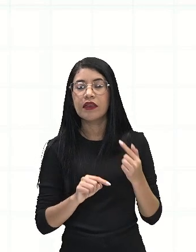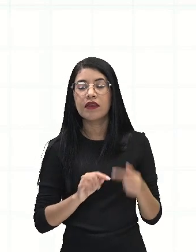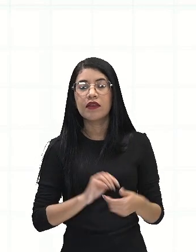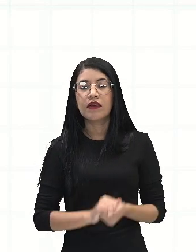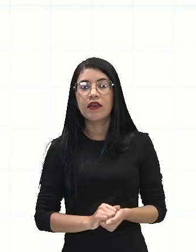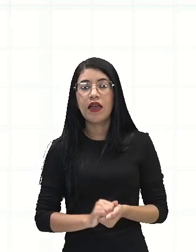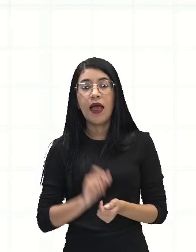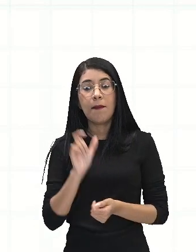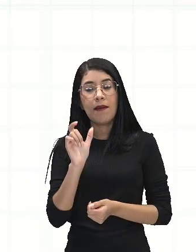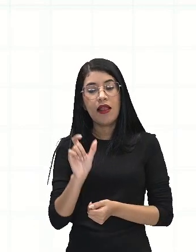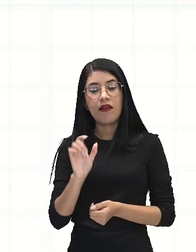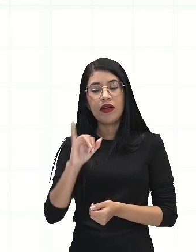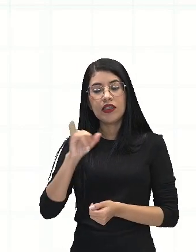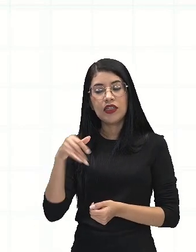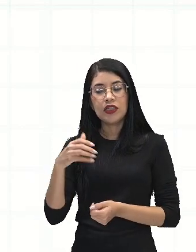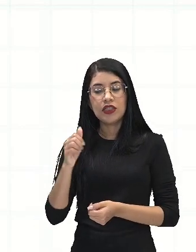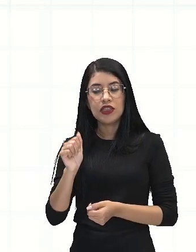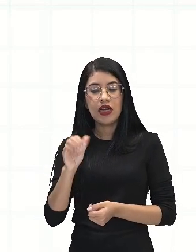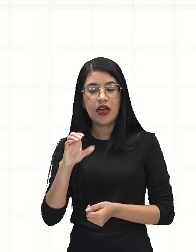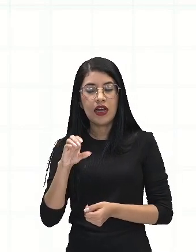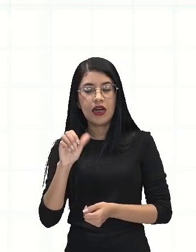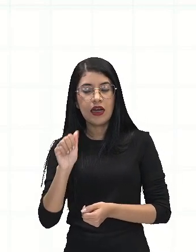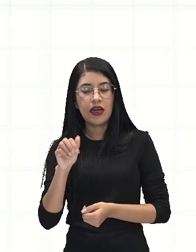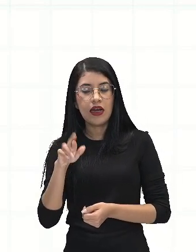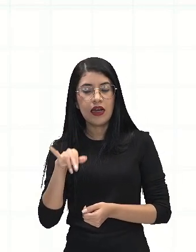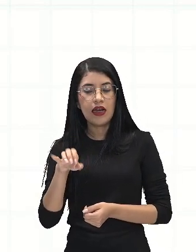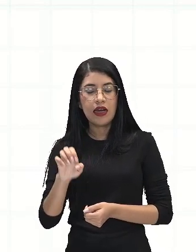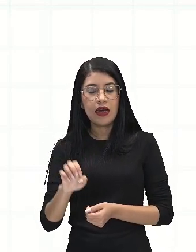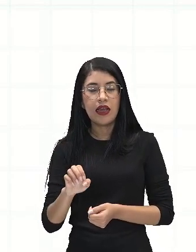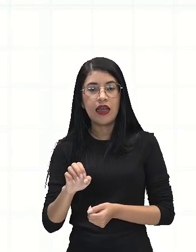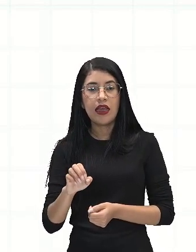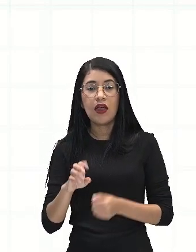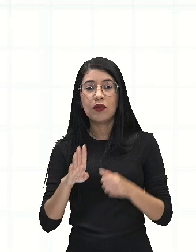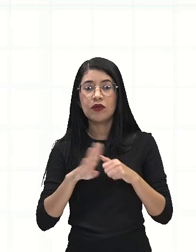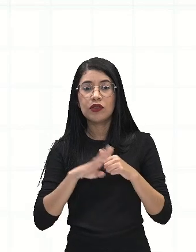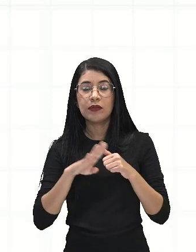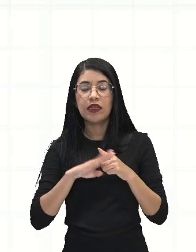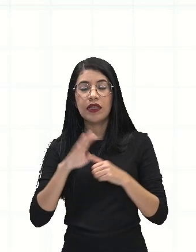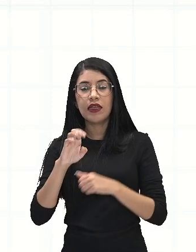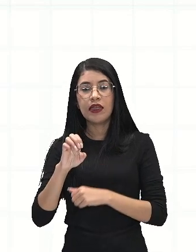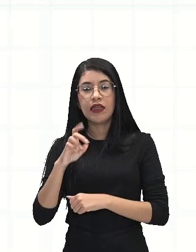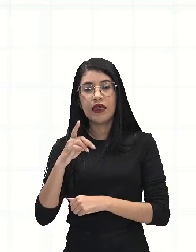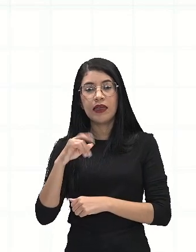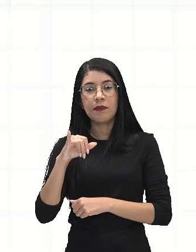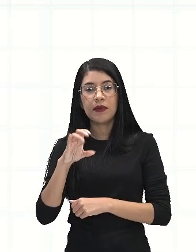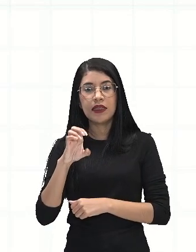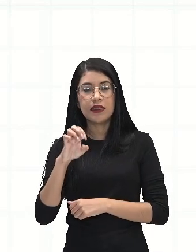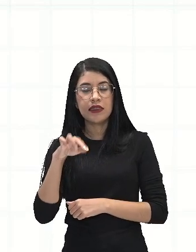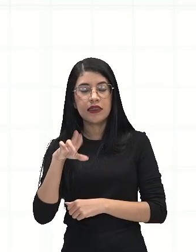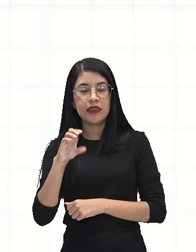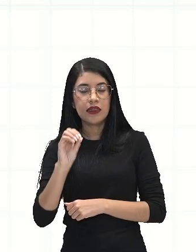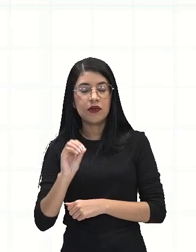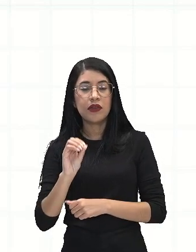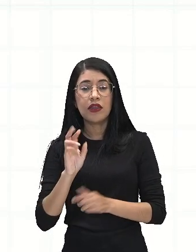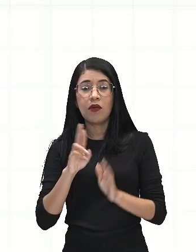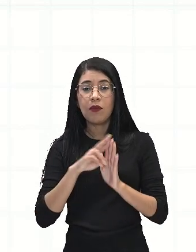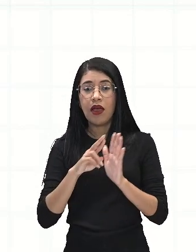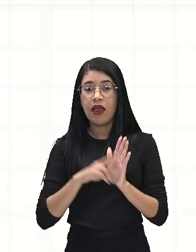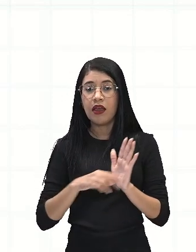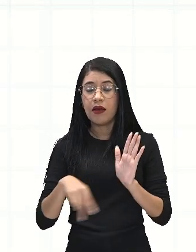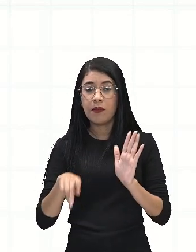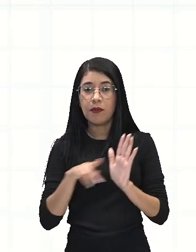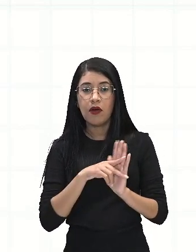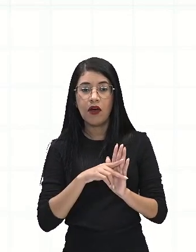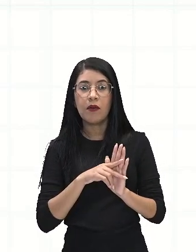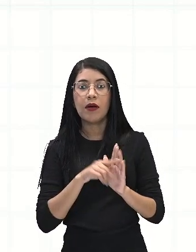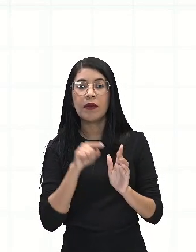palavra jacaré é um substantivo epiceno e aí nós temos uma regra específica para este tipo